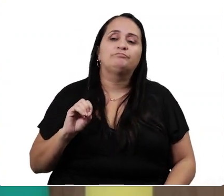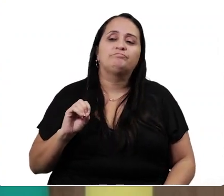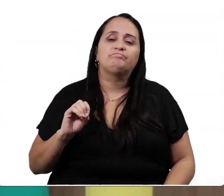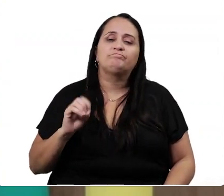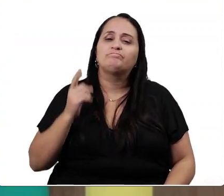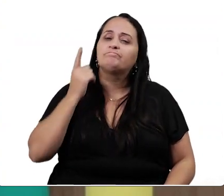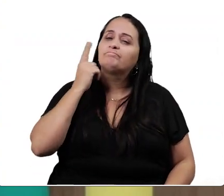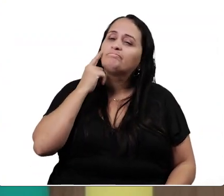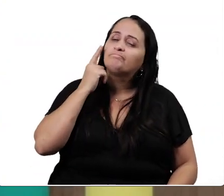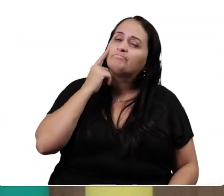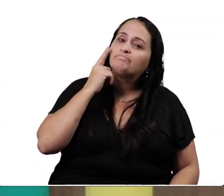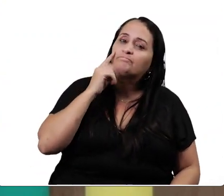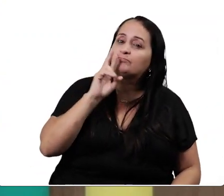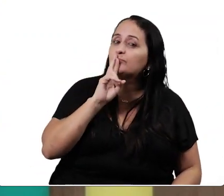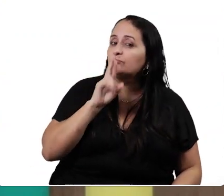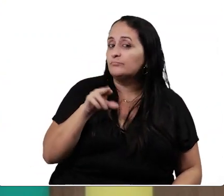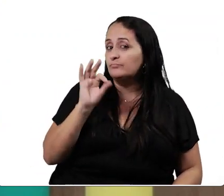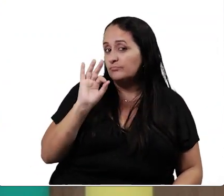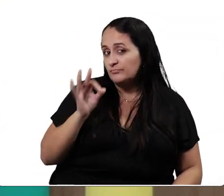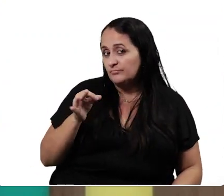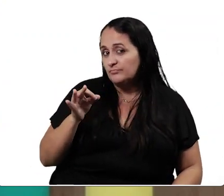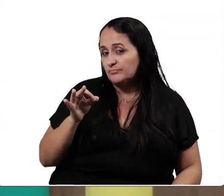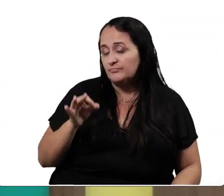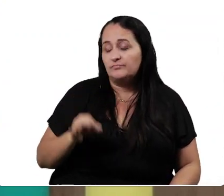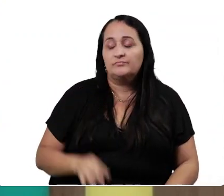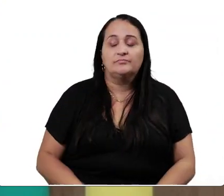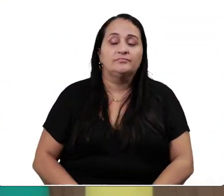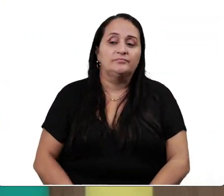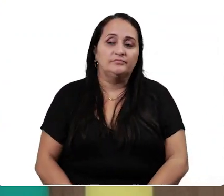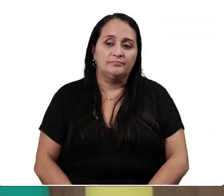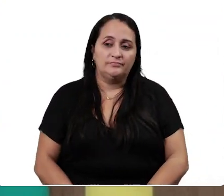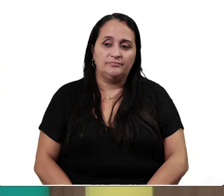E aí, será que você respondeu